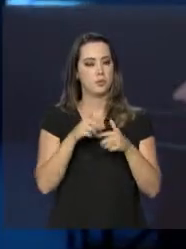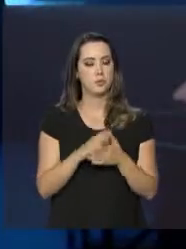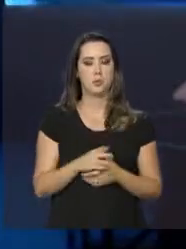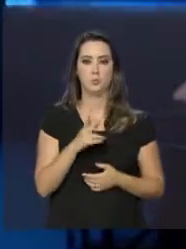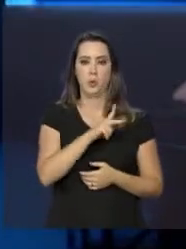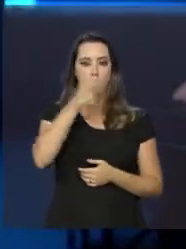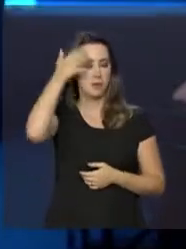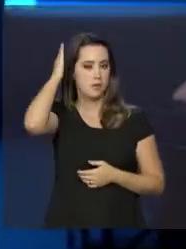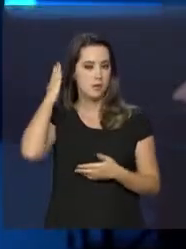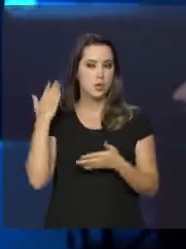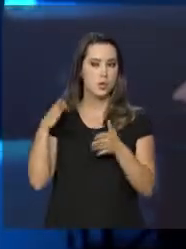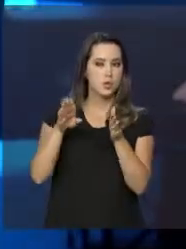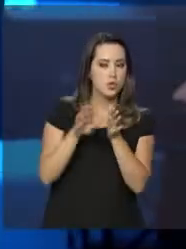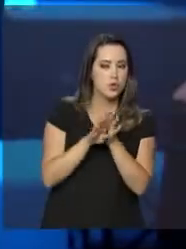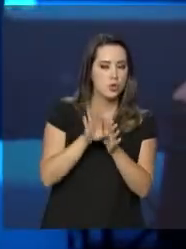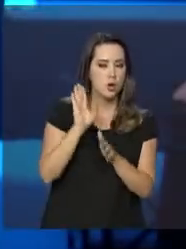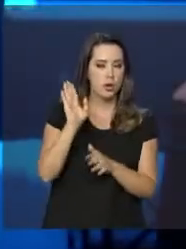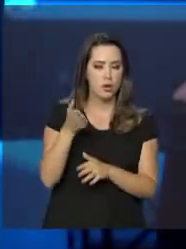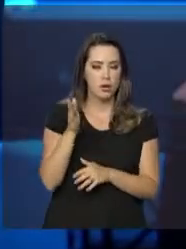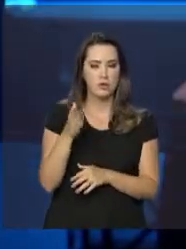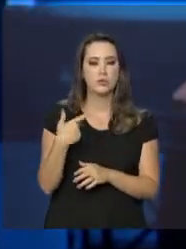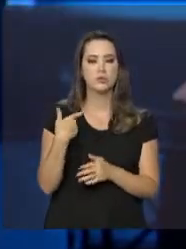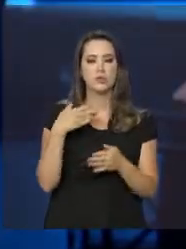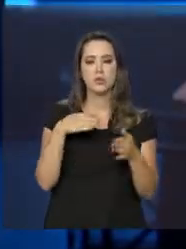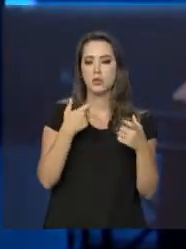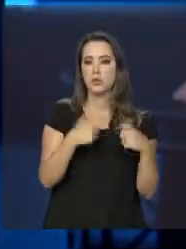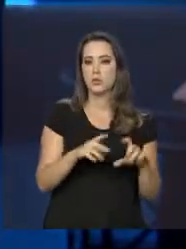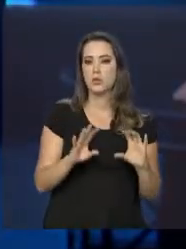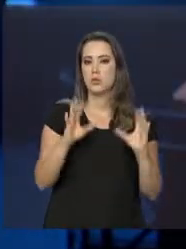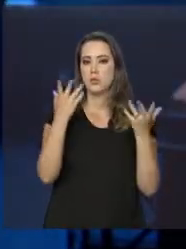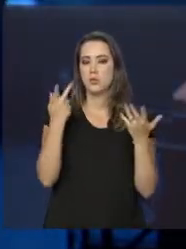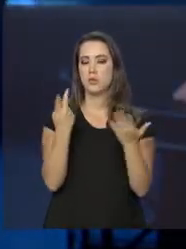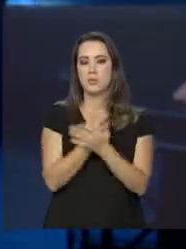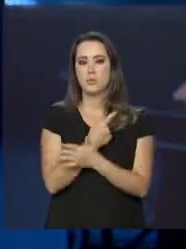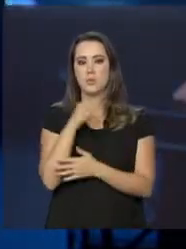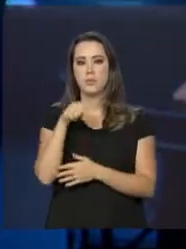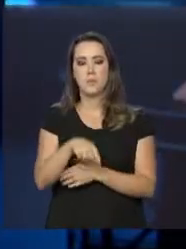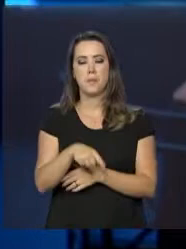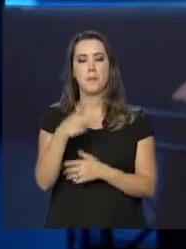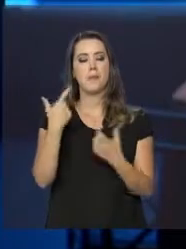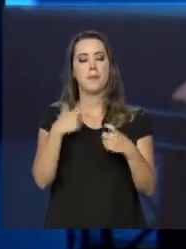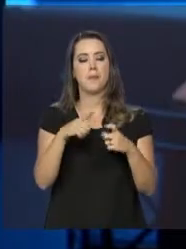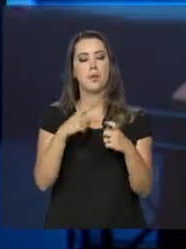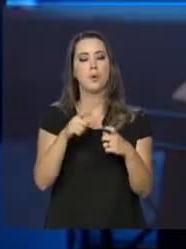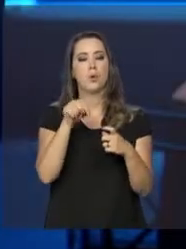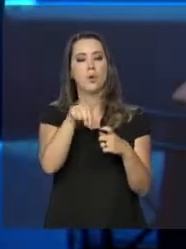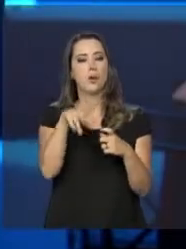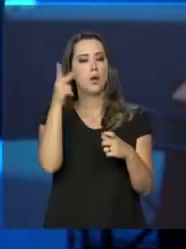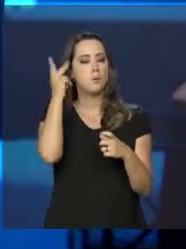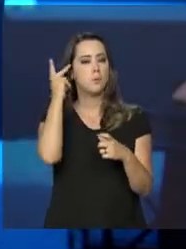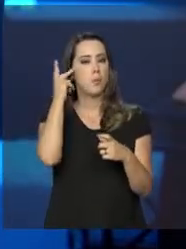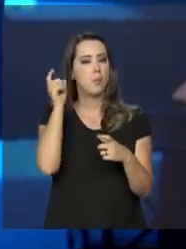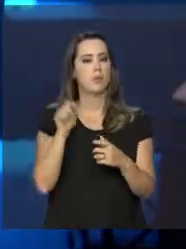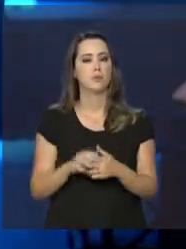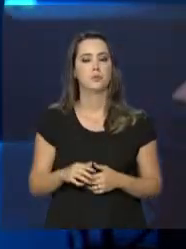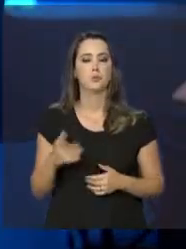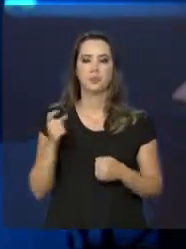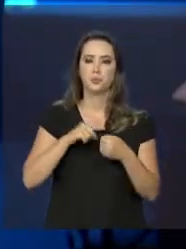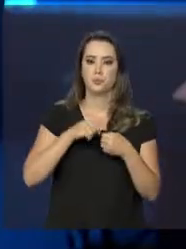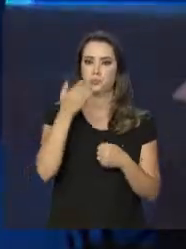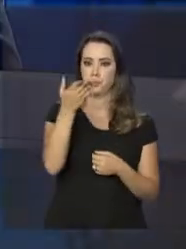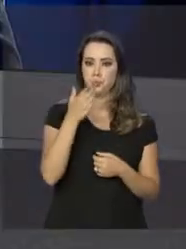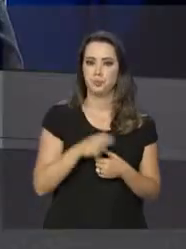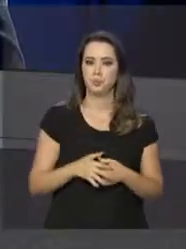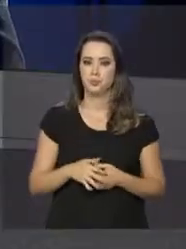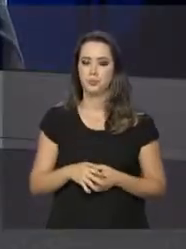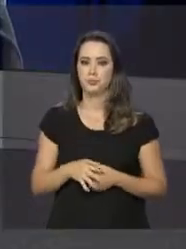premiação e deve chegar logo mais no evento que acontece aqui no espaço das américas em são paulo eu volto com você